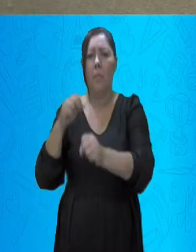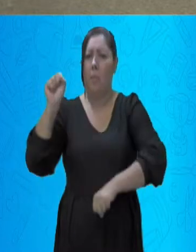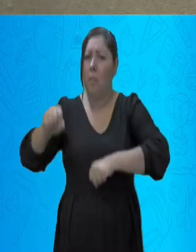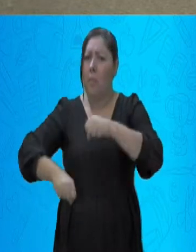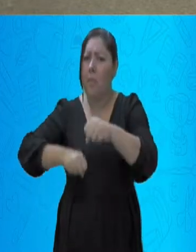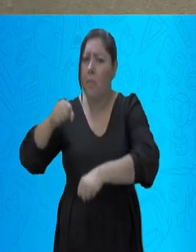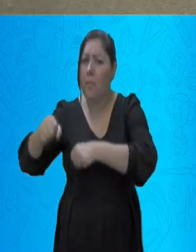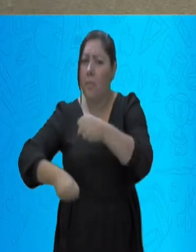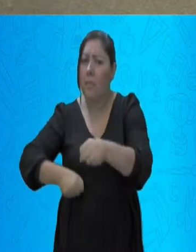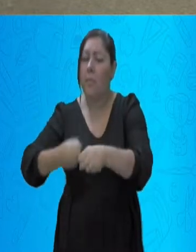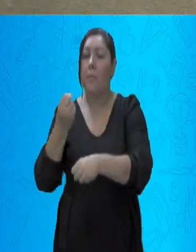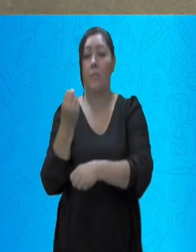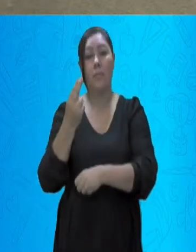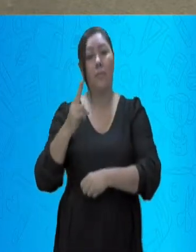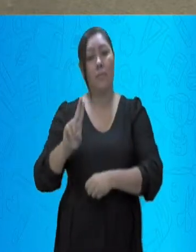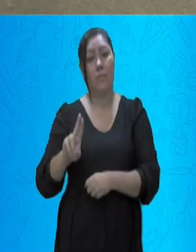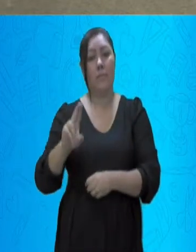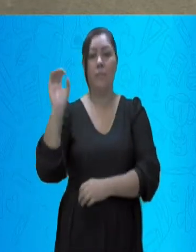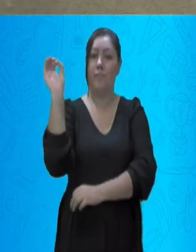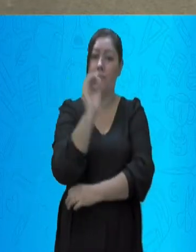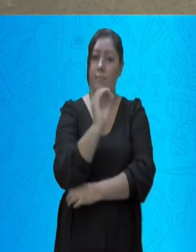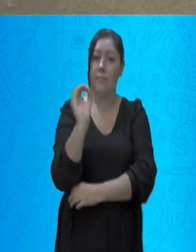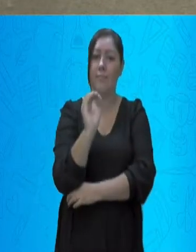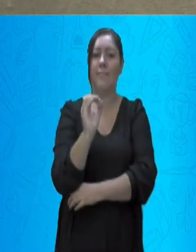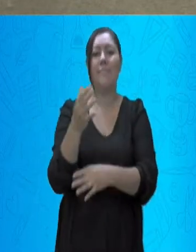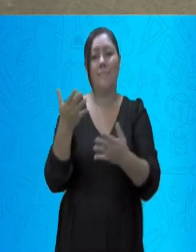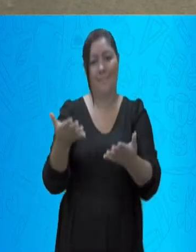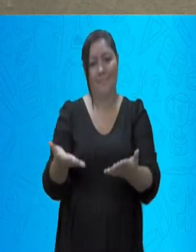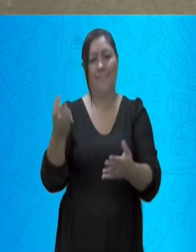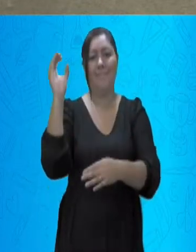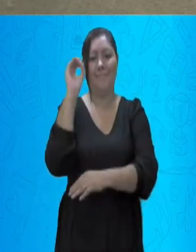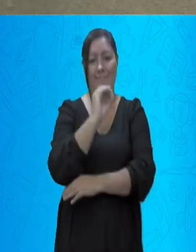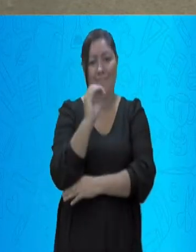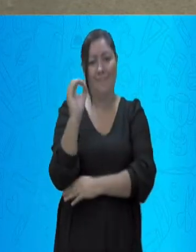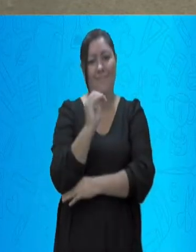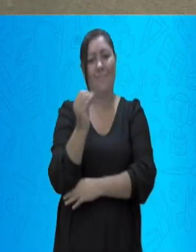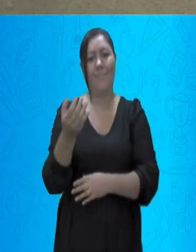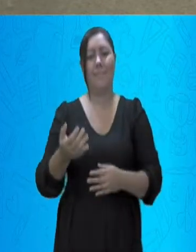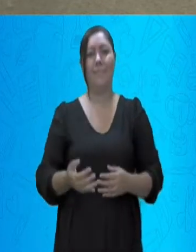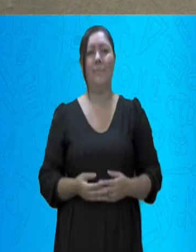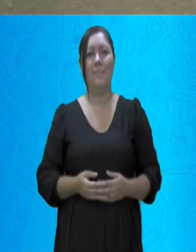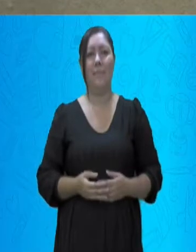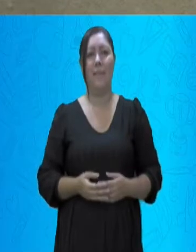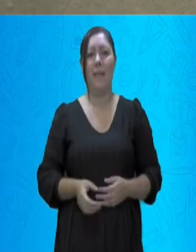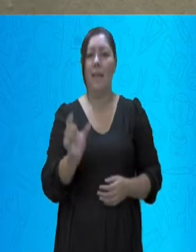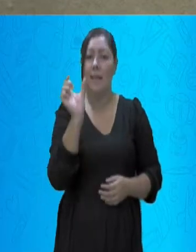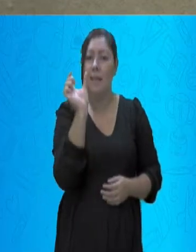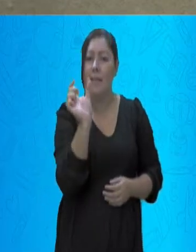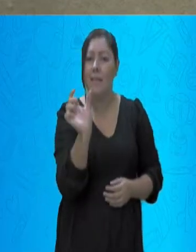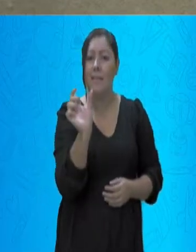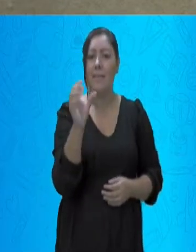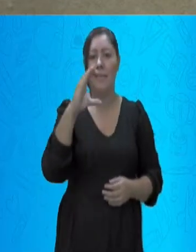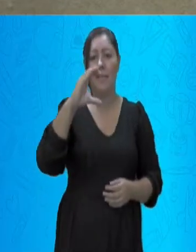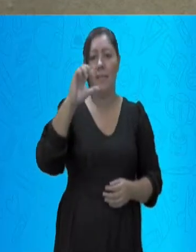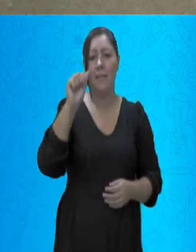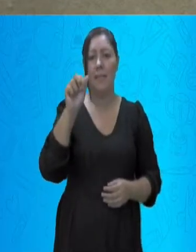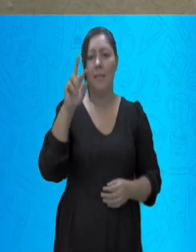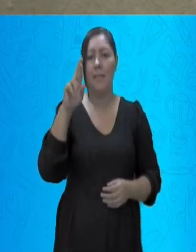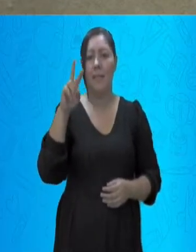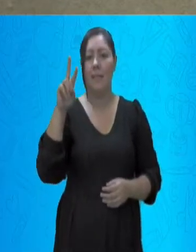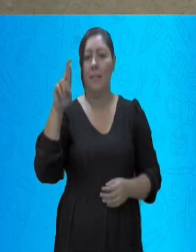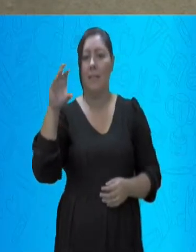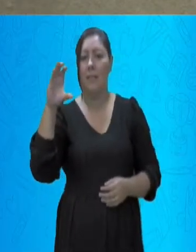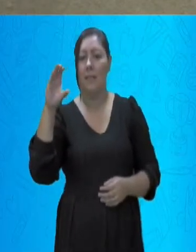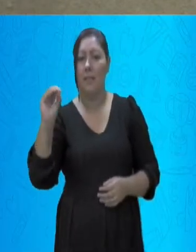carro. Então, nós usamos carro, a palavra carro, como substantivo comum. Ele é comum